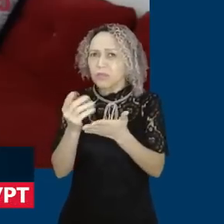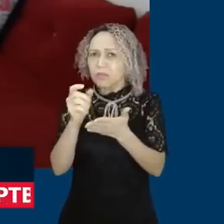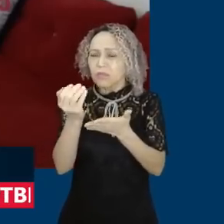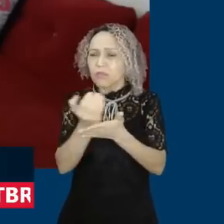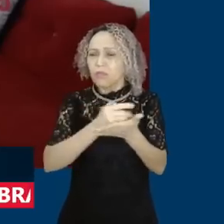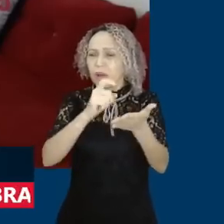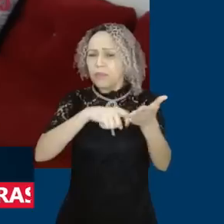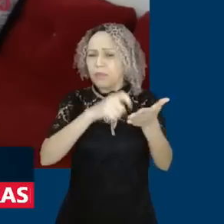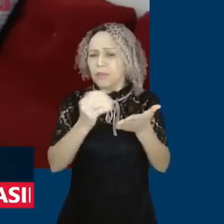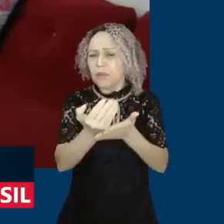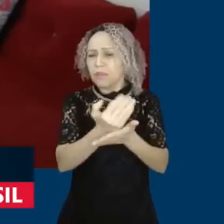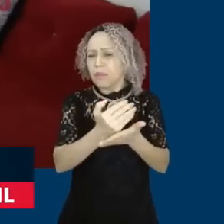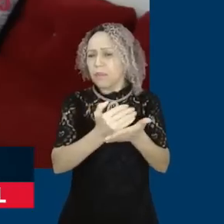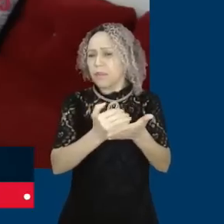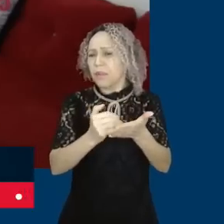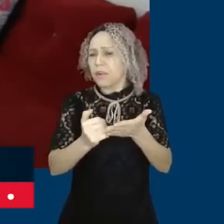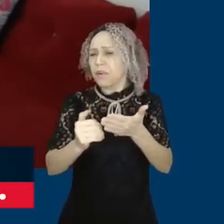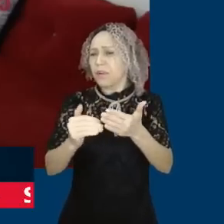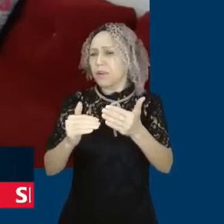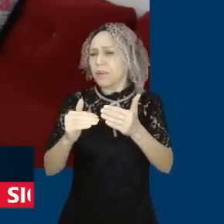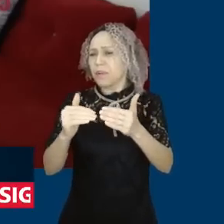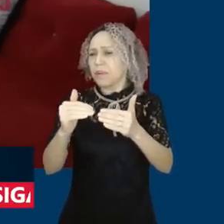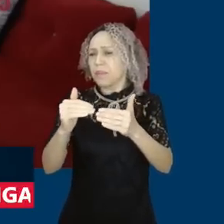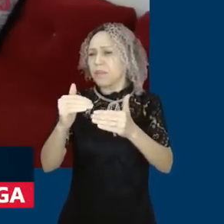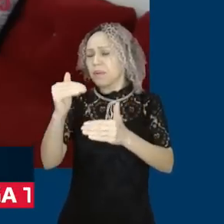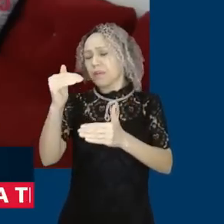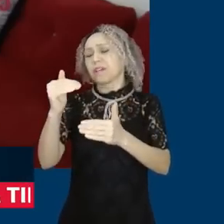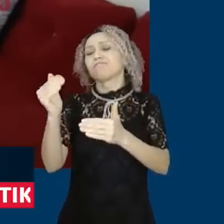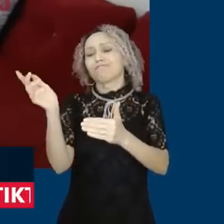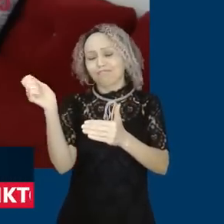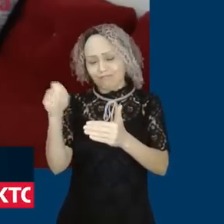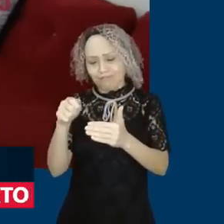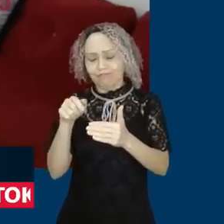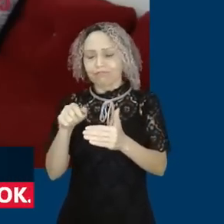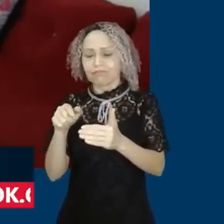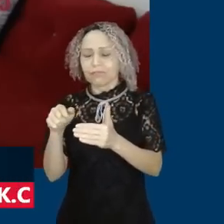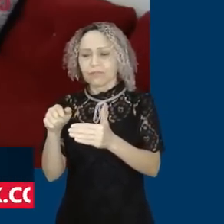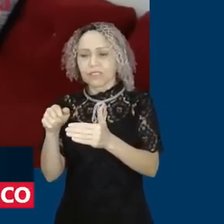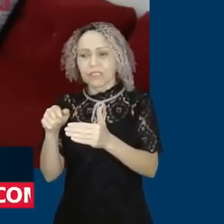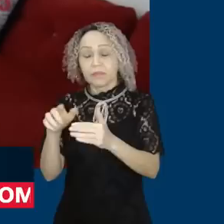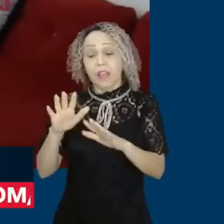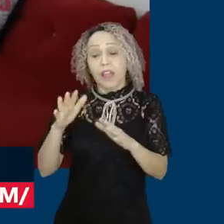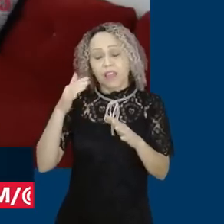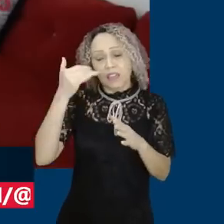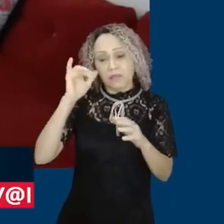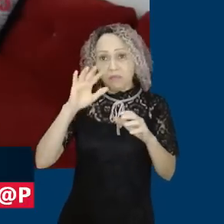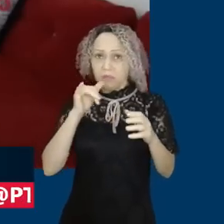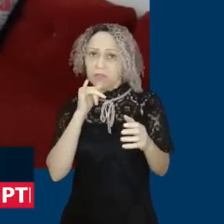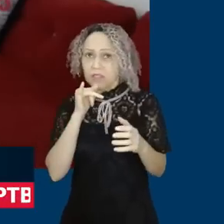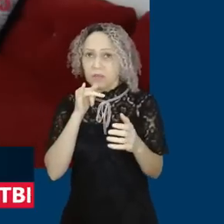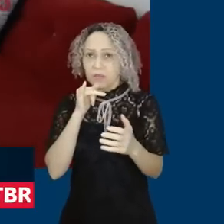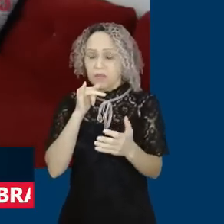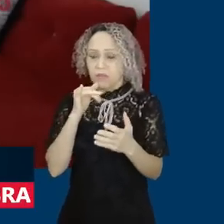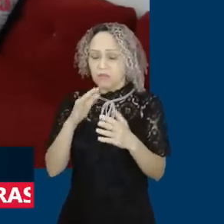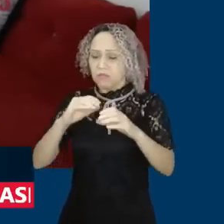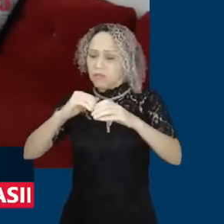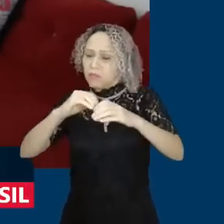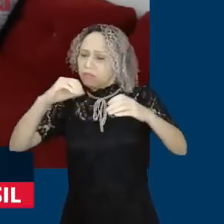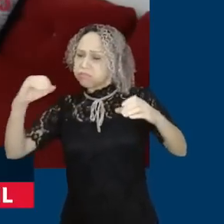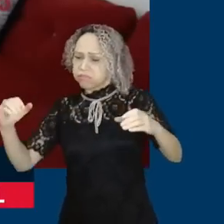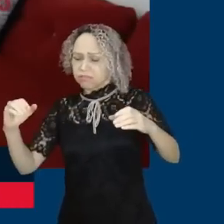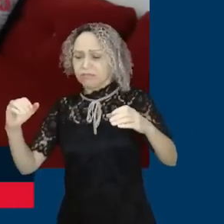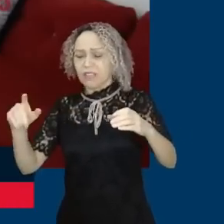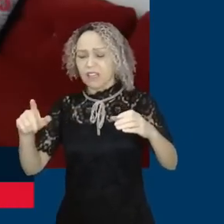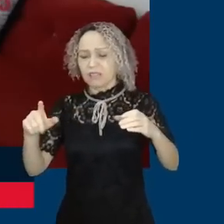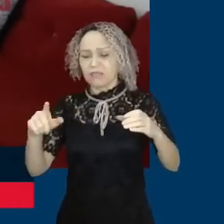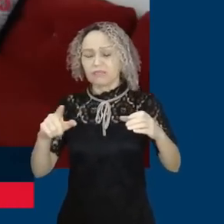em investimentos também fora do teto de gastos e, portanto, sem pressão aí sobre a dívida pública. Ontem o